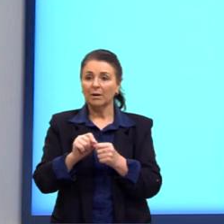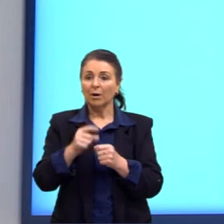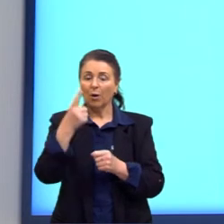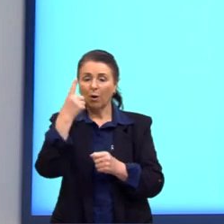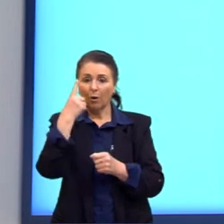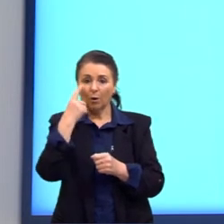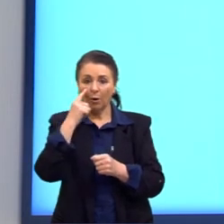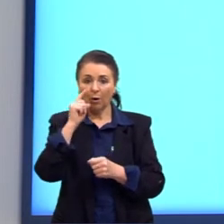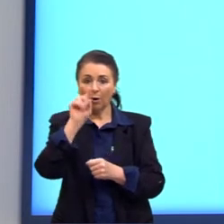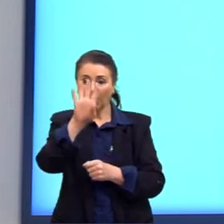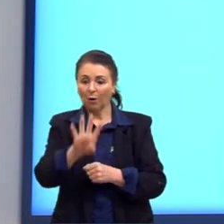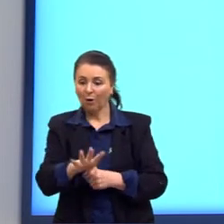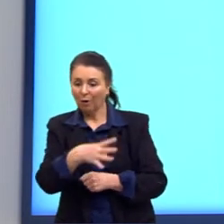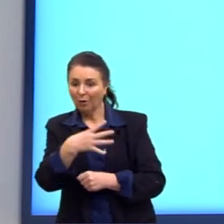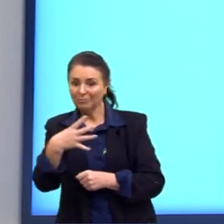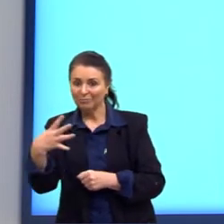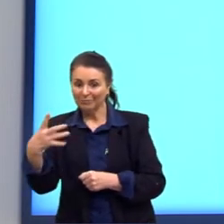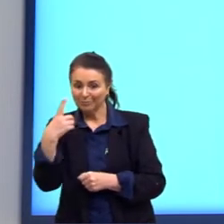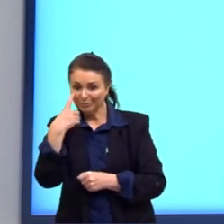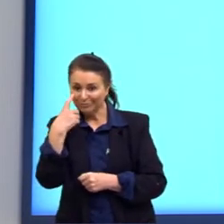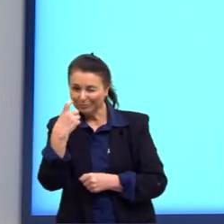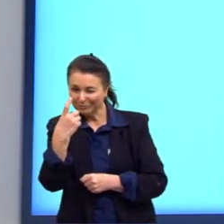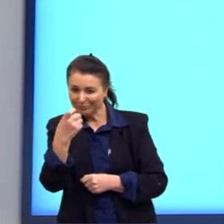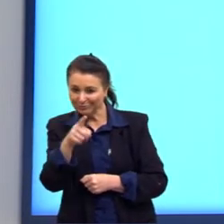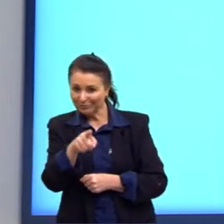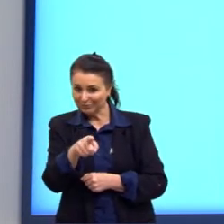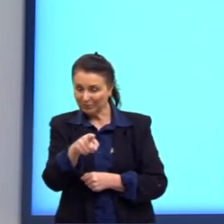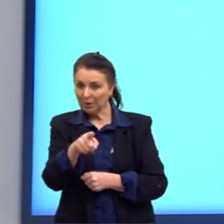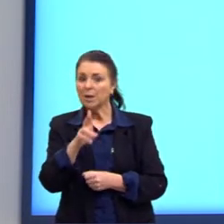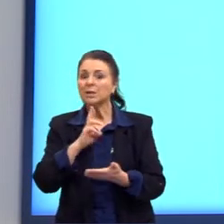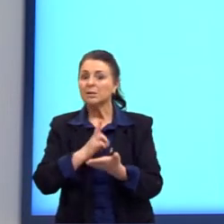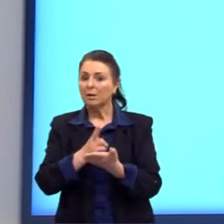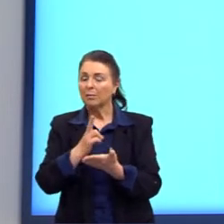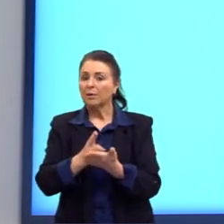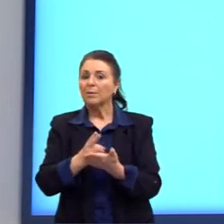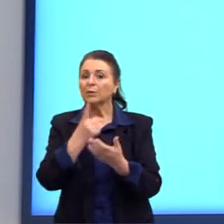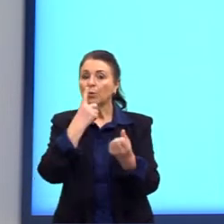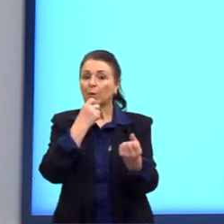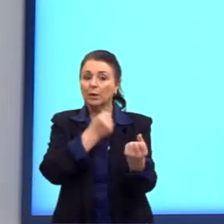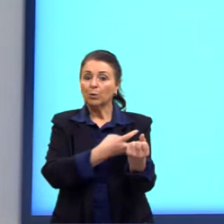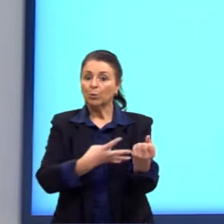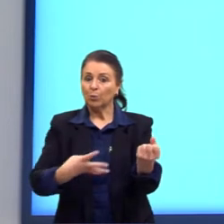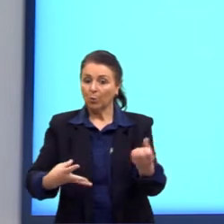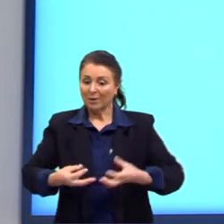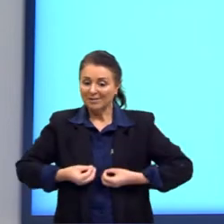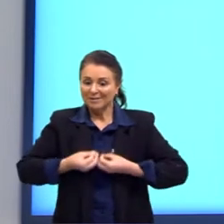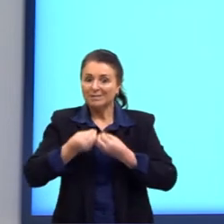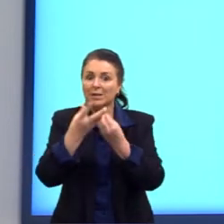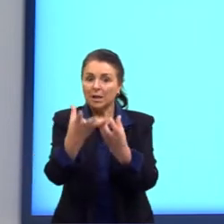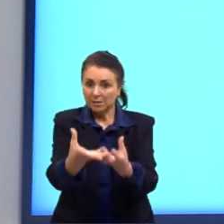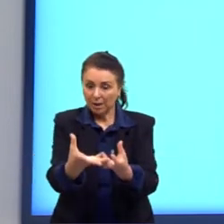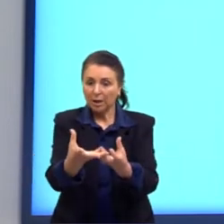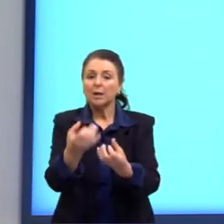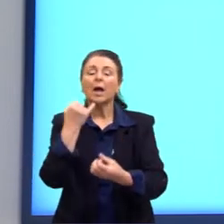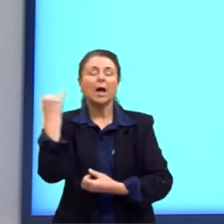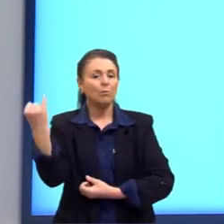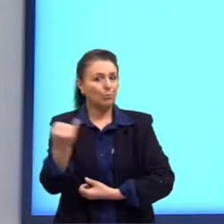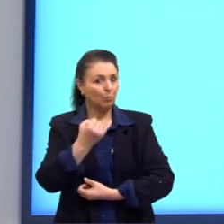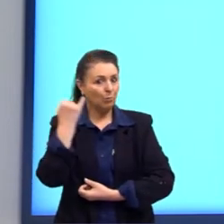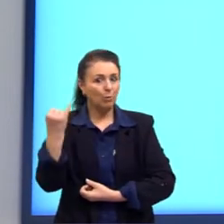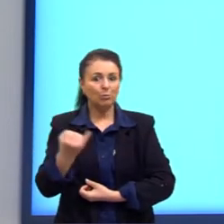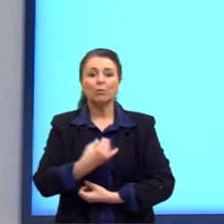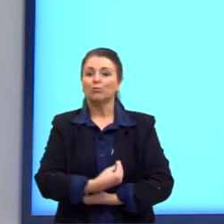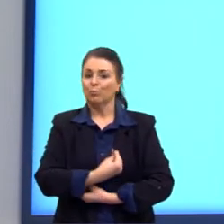ver então a nível de curiosidade sempre lembrando que doação de sangue salvam vidas muitas vidas então